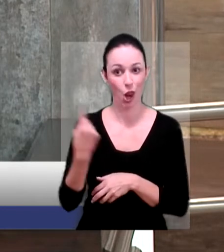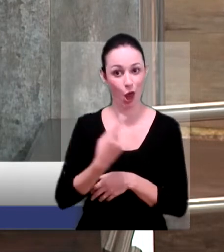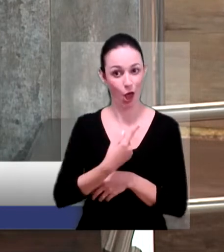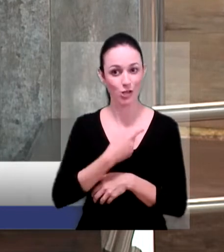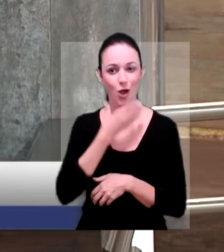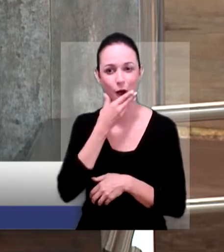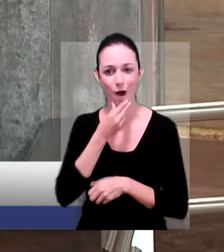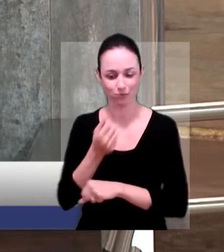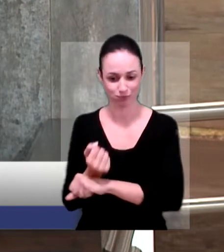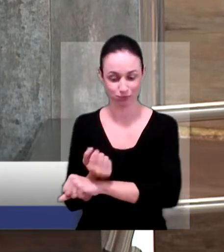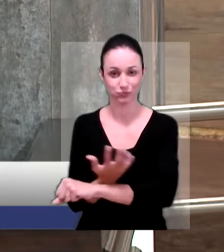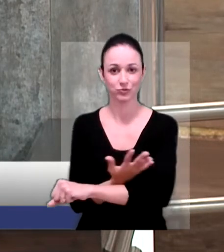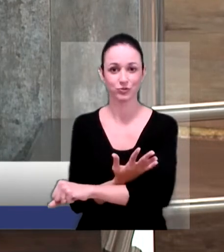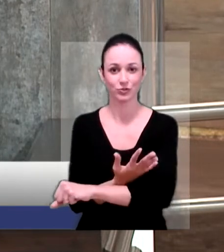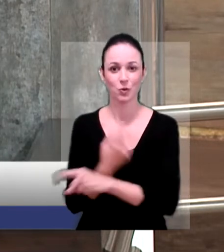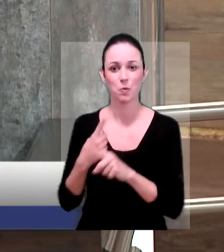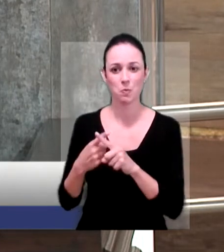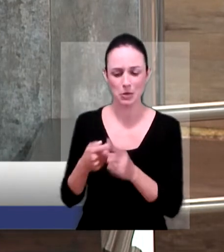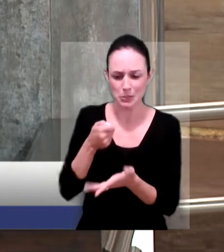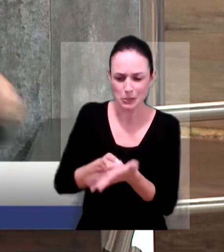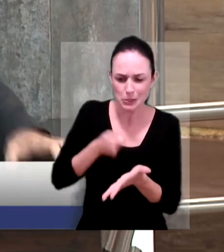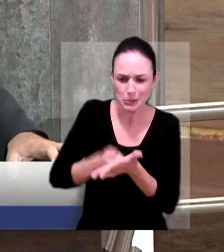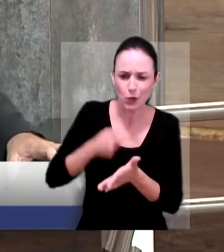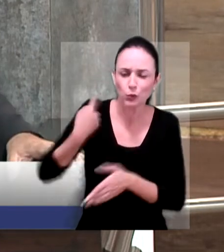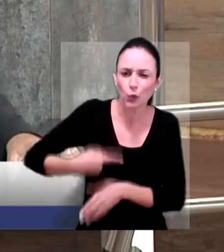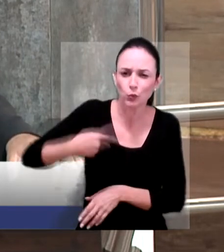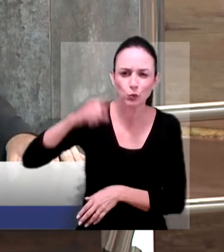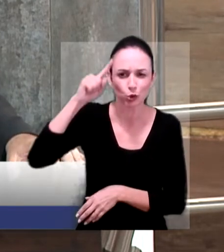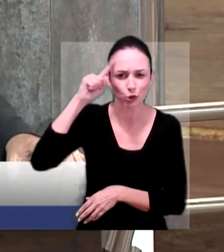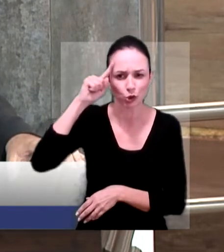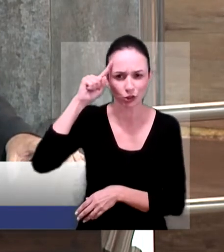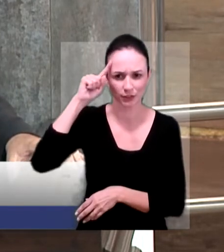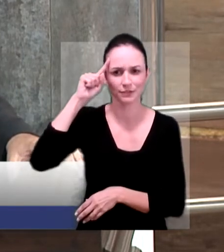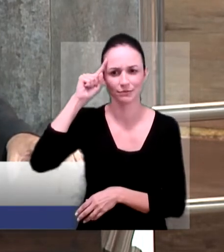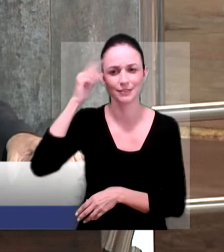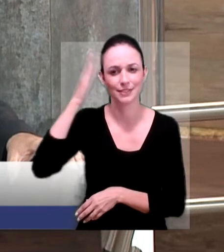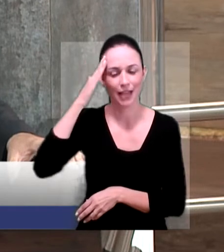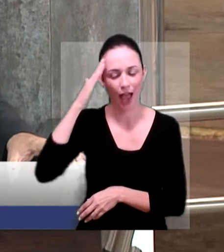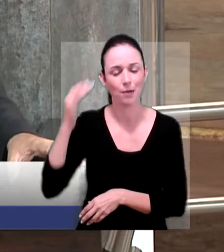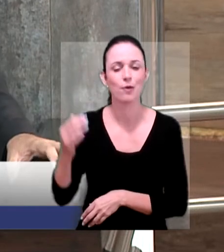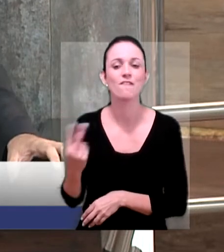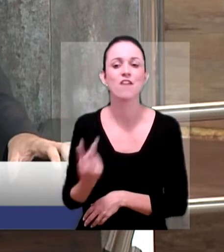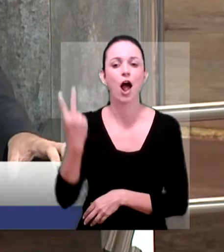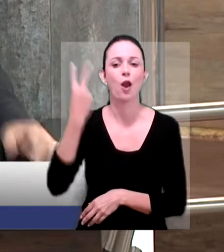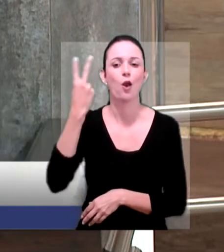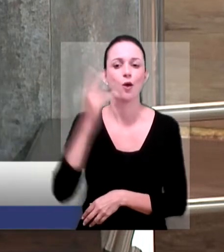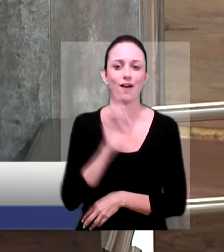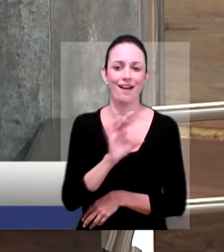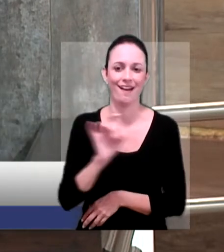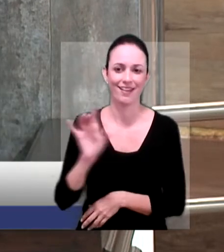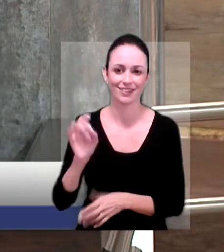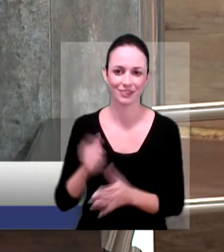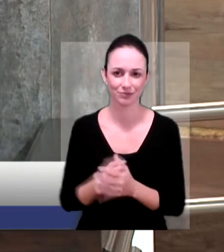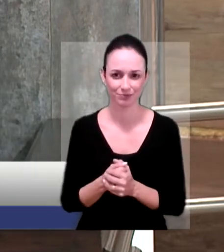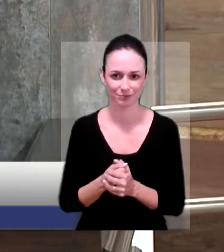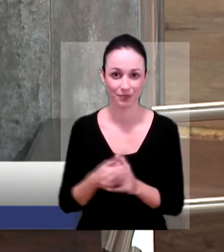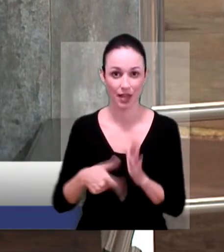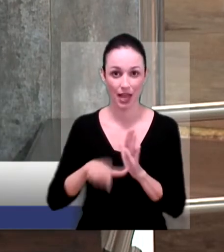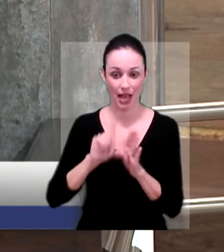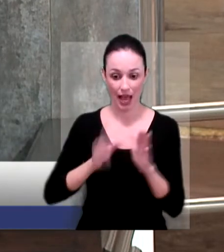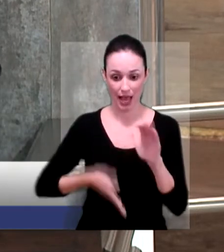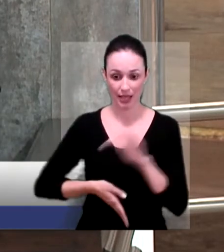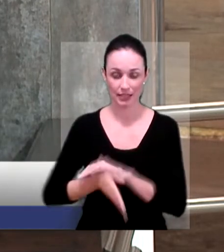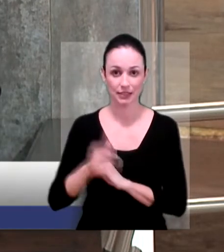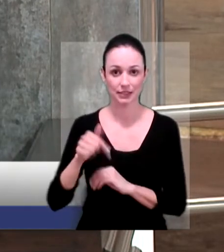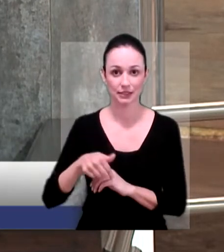nossas lutas diárias, sabemos o valor de cada uma delas. Antes de entrar aqui, o Marco olhou para